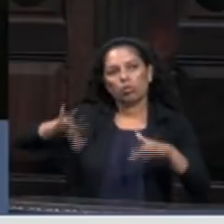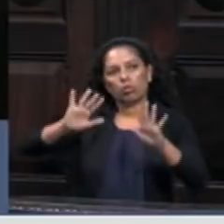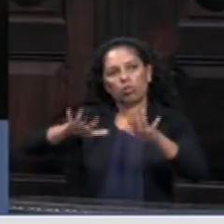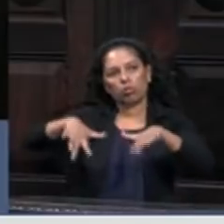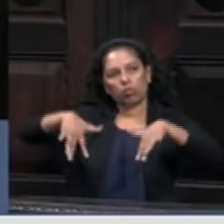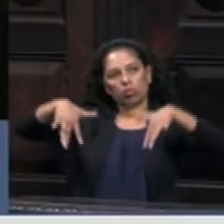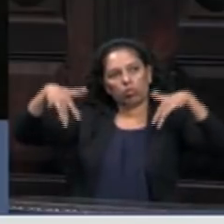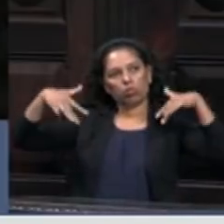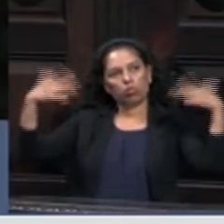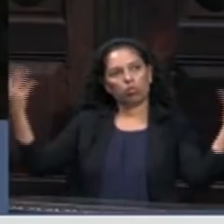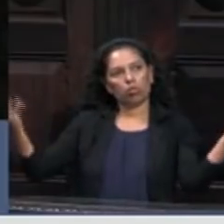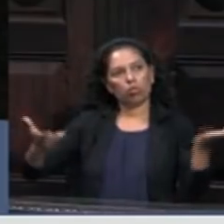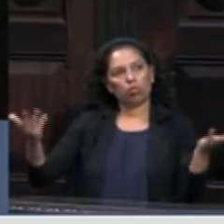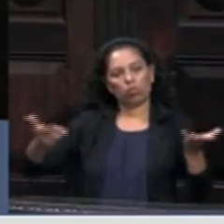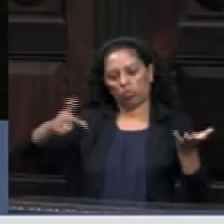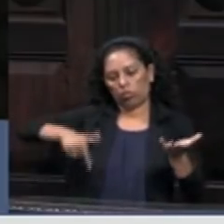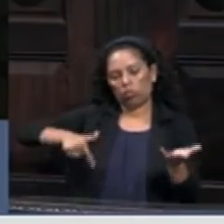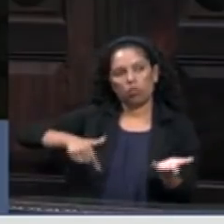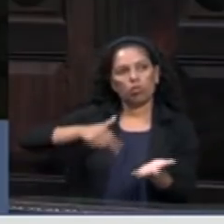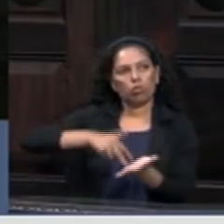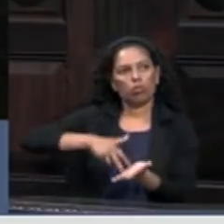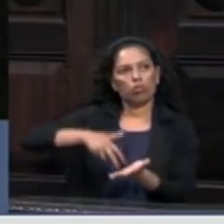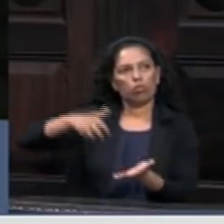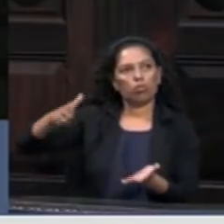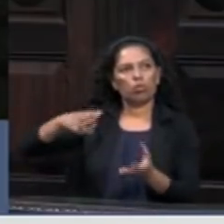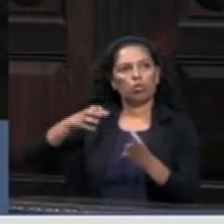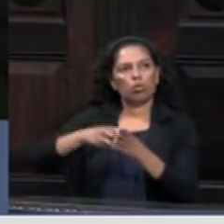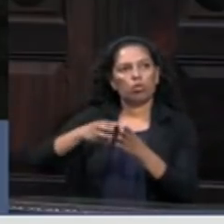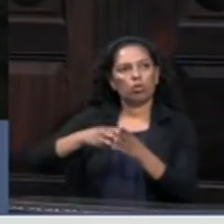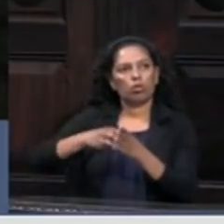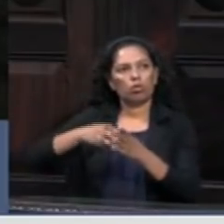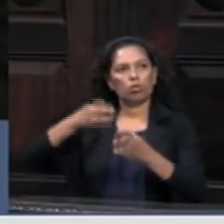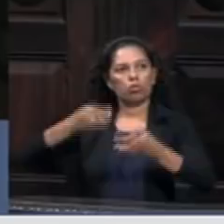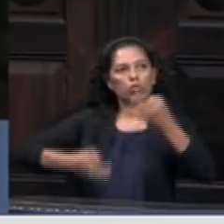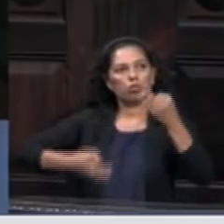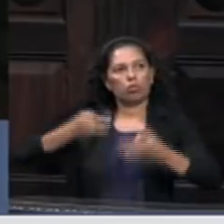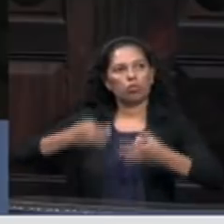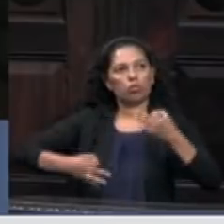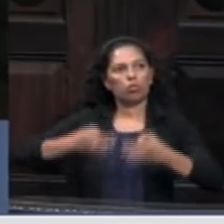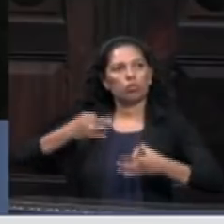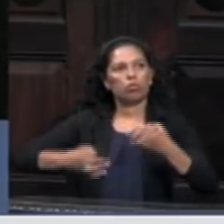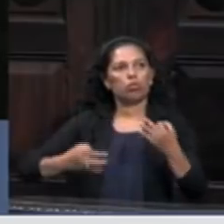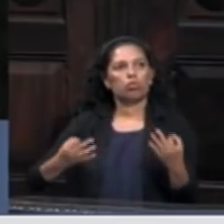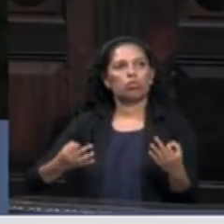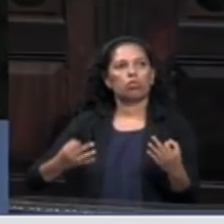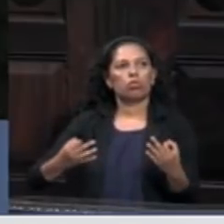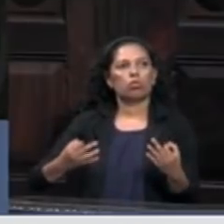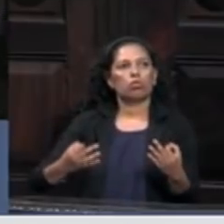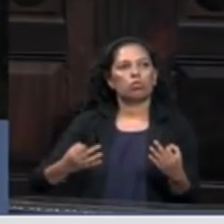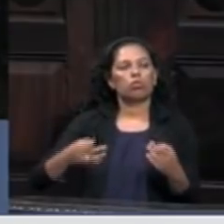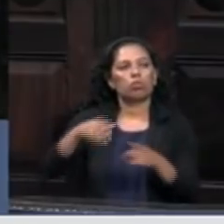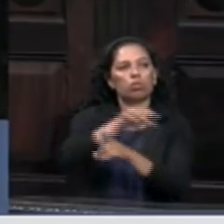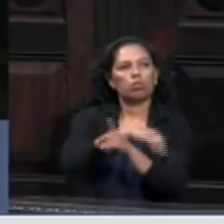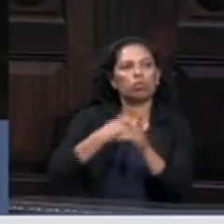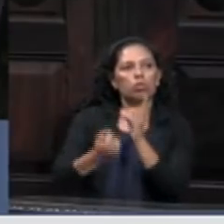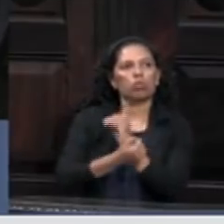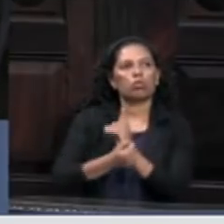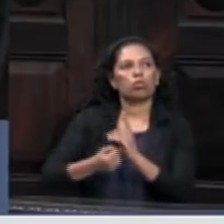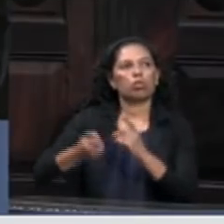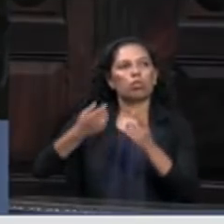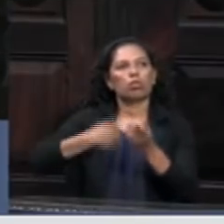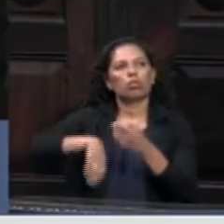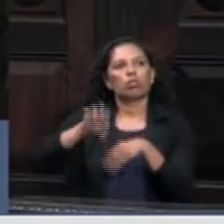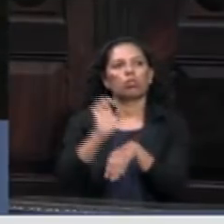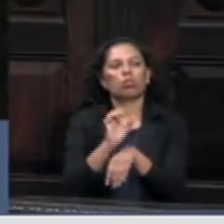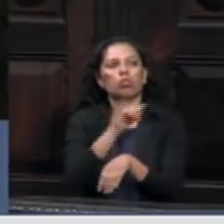meninos aqui que estão presentes, ao Tribunal de Justiça do Rio, à Prefeitura da cidade do Rio de Janeiro, especialmente a Marlise,